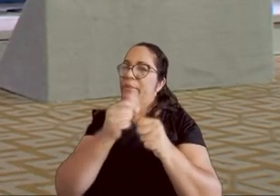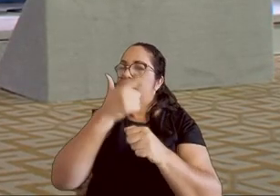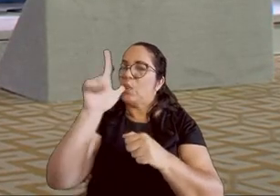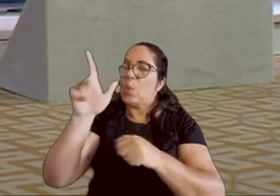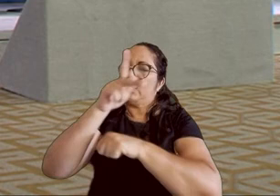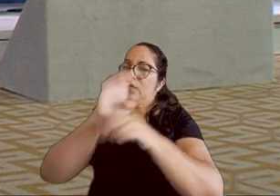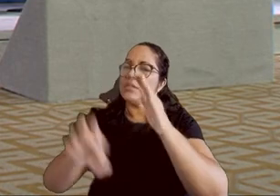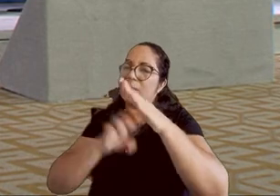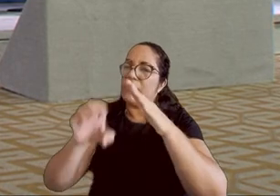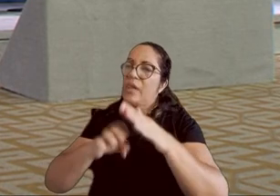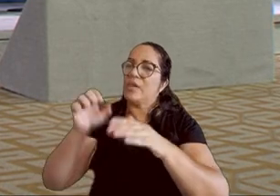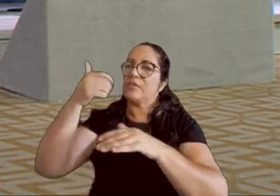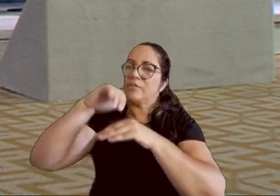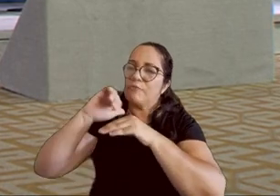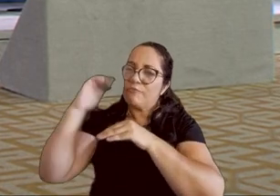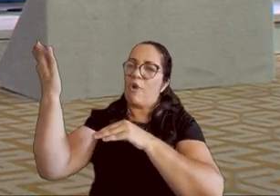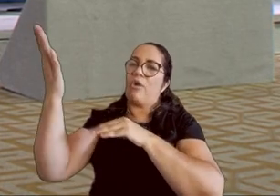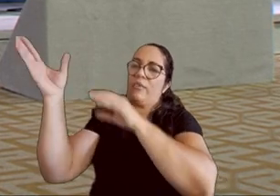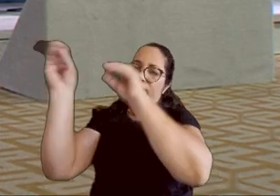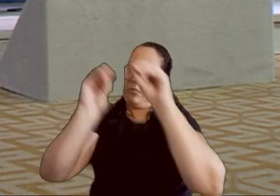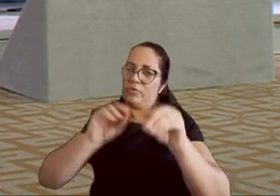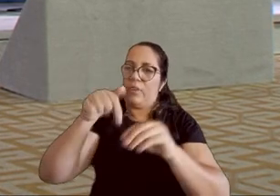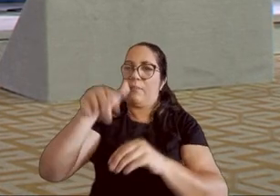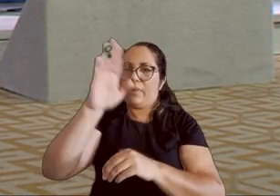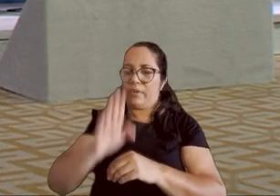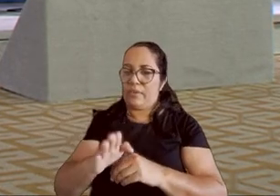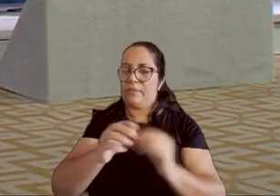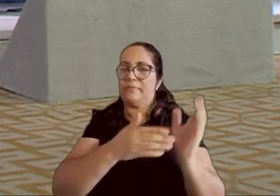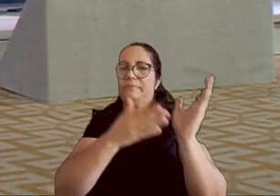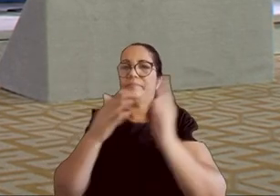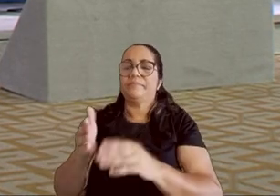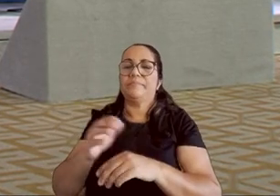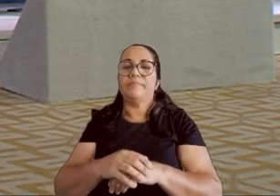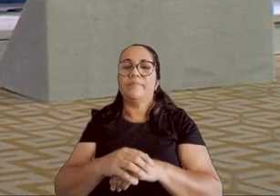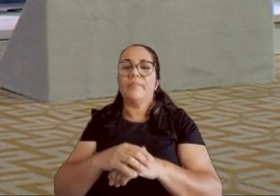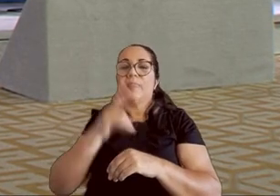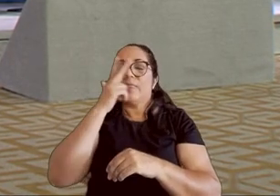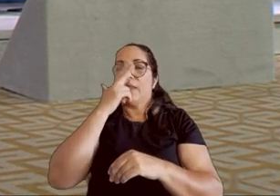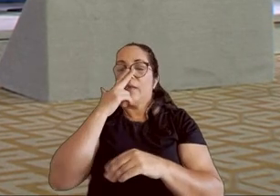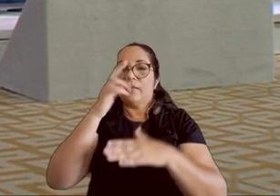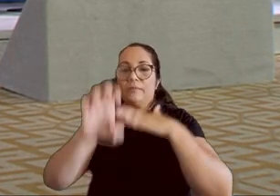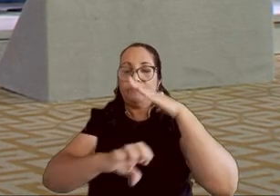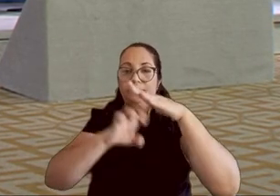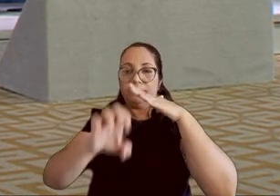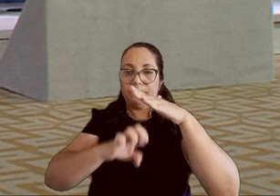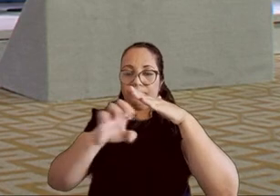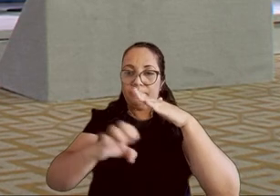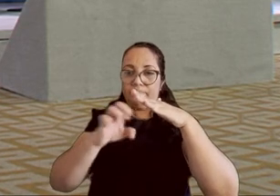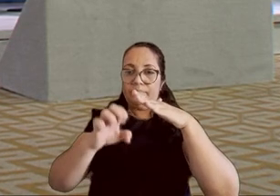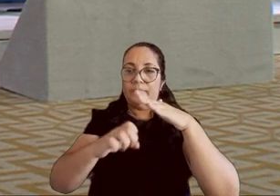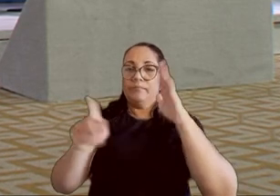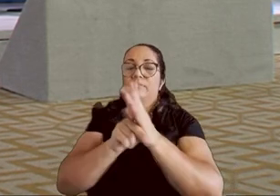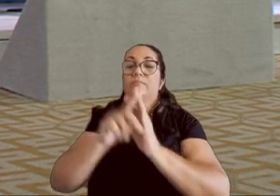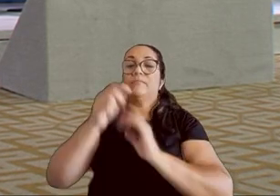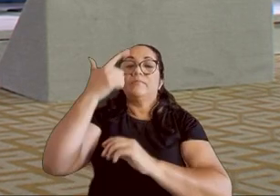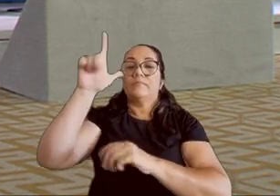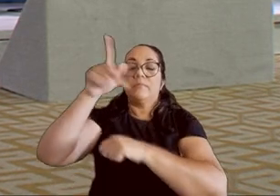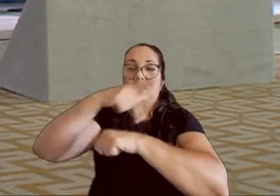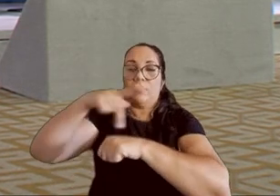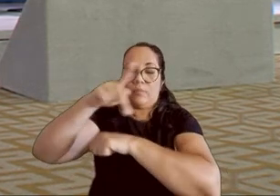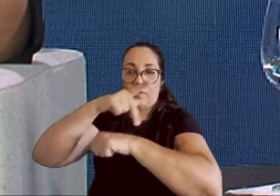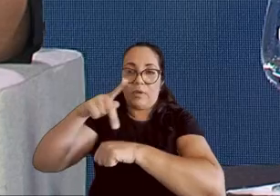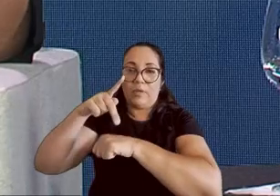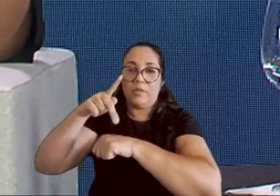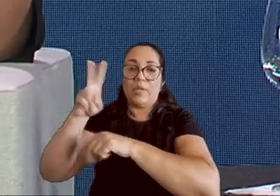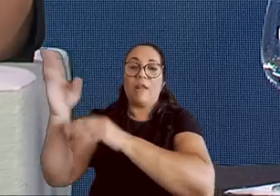eu acho que para o investidor estrangeiro por essa questão do spread que acaba não sendo algo tão chamativa para ele né